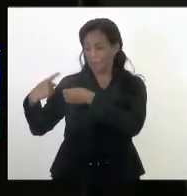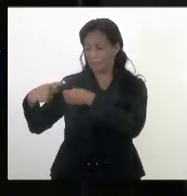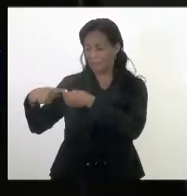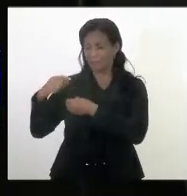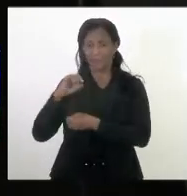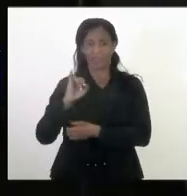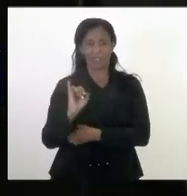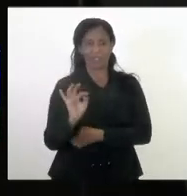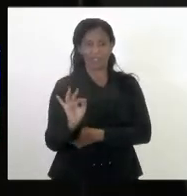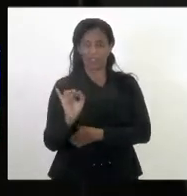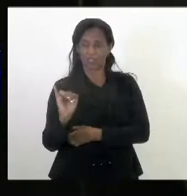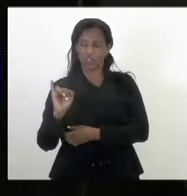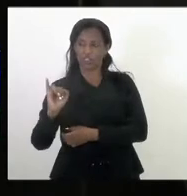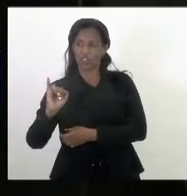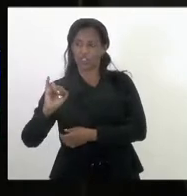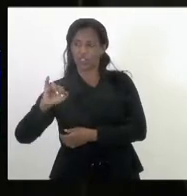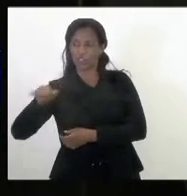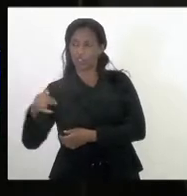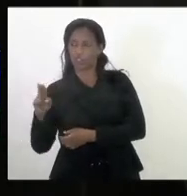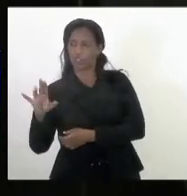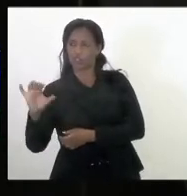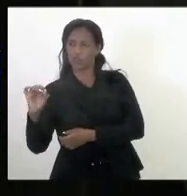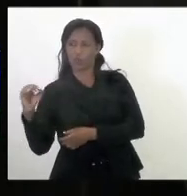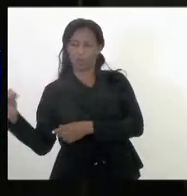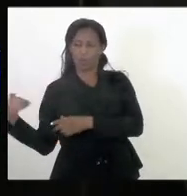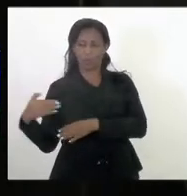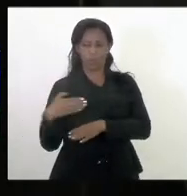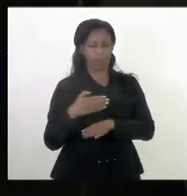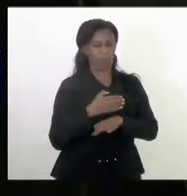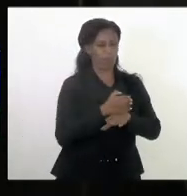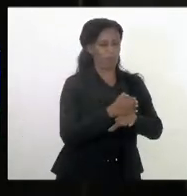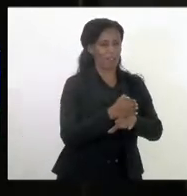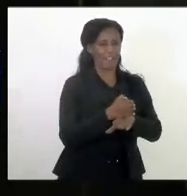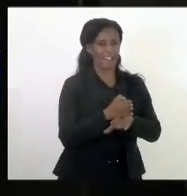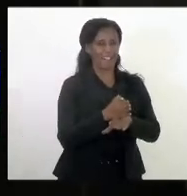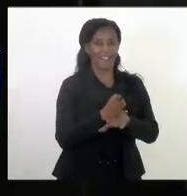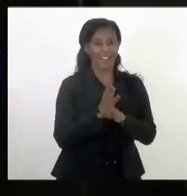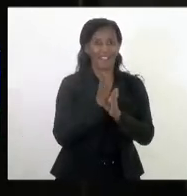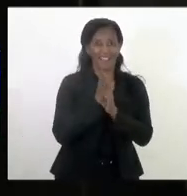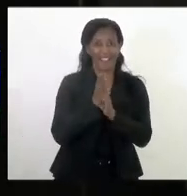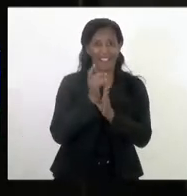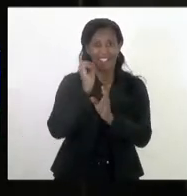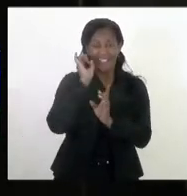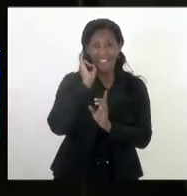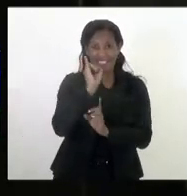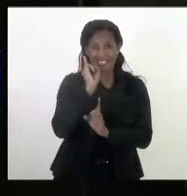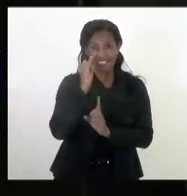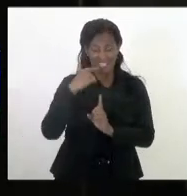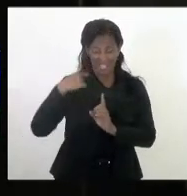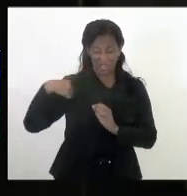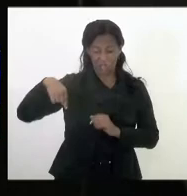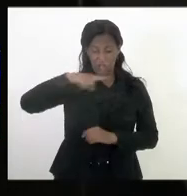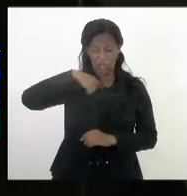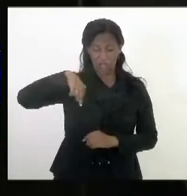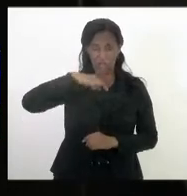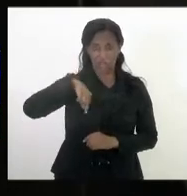a Assembleia Legislativa. Se nós virarmos aqui à direita, duas ruas à frente,